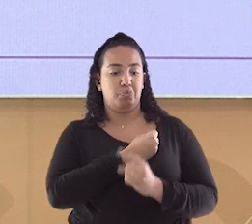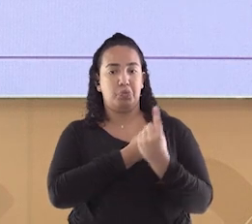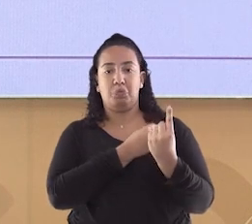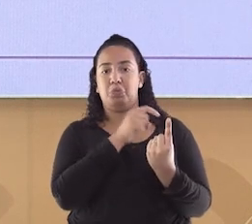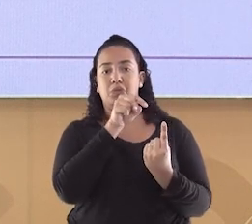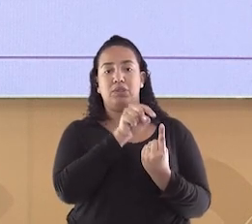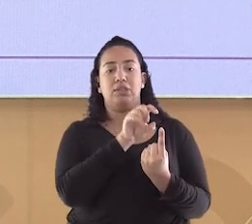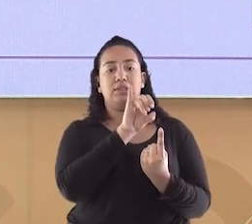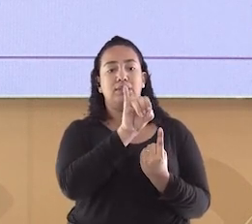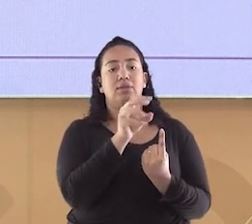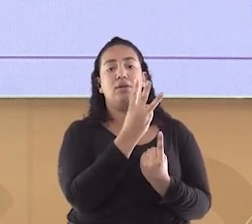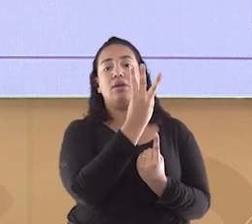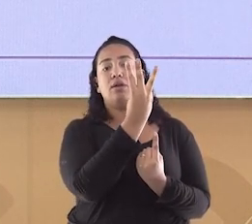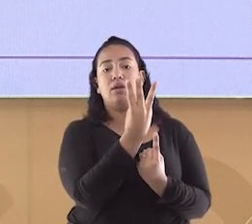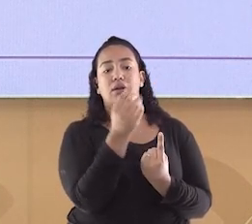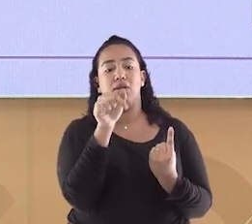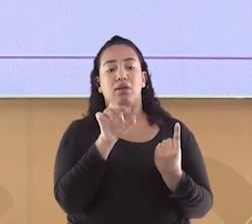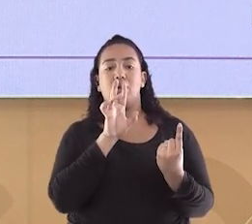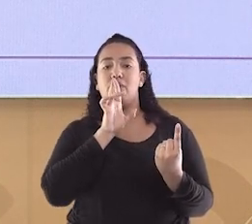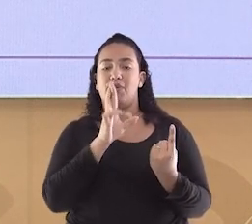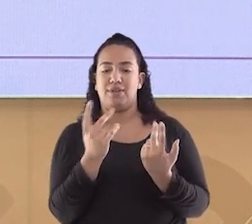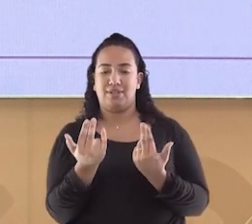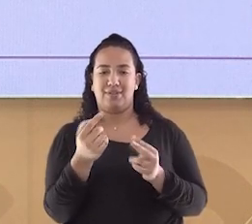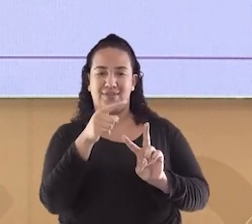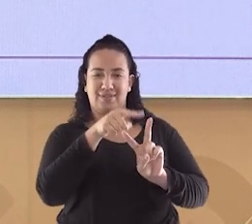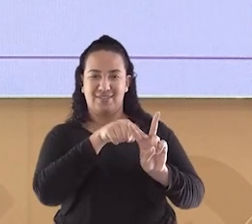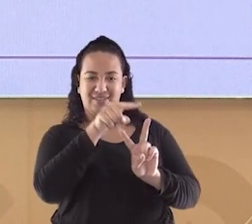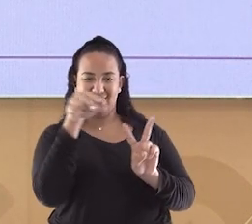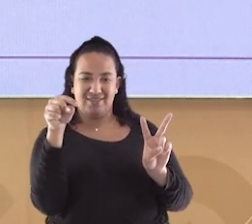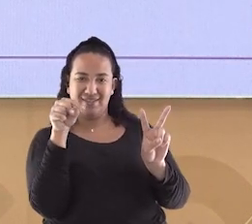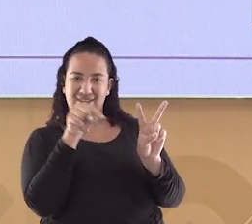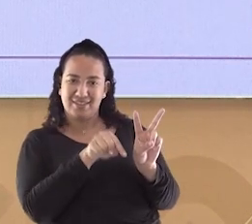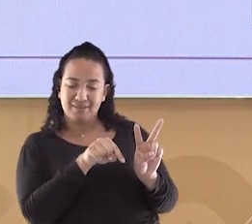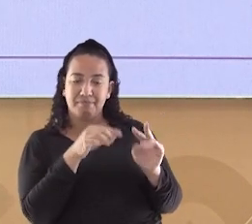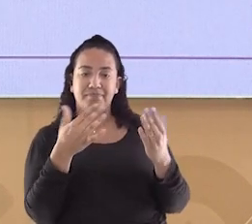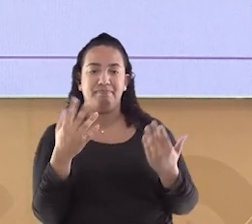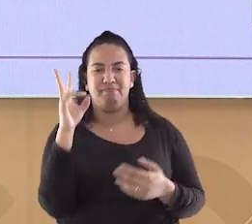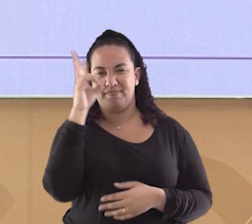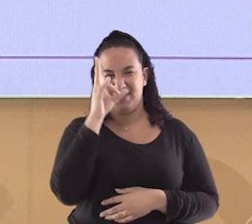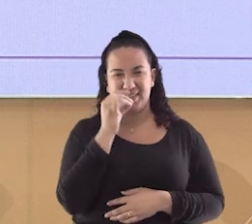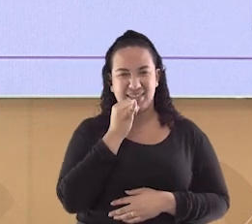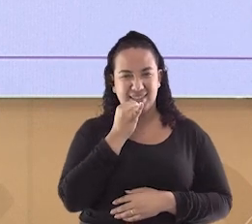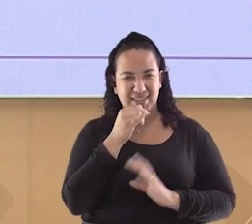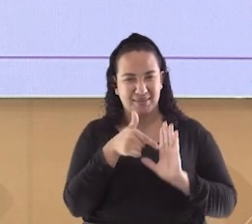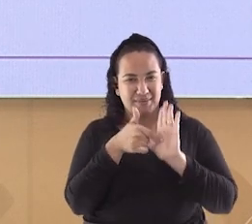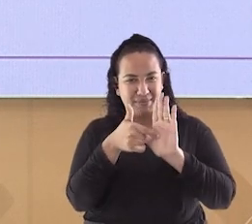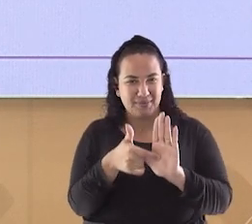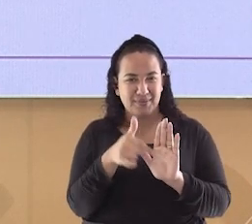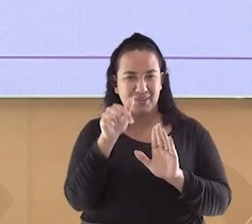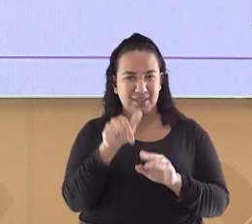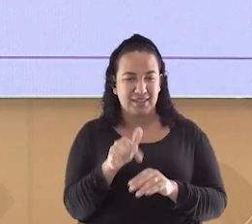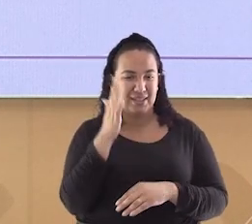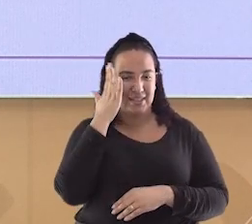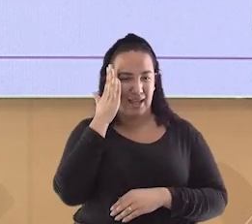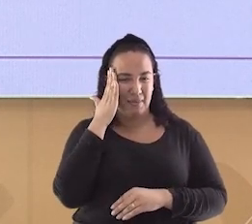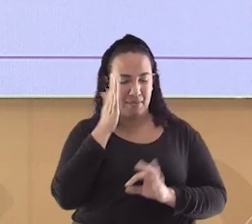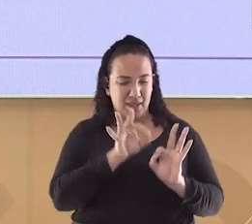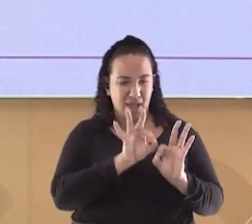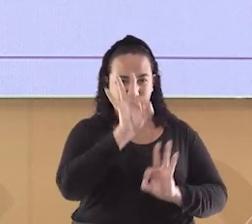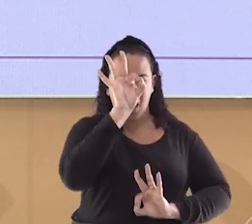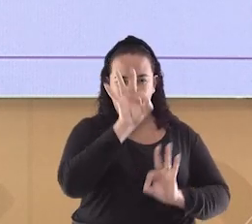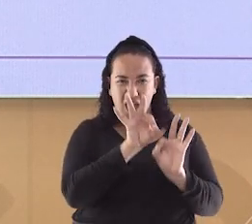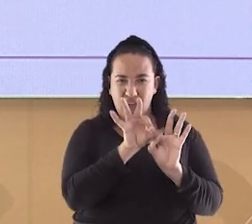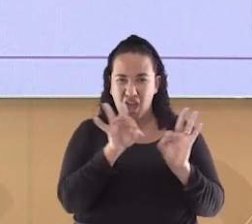a 3, resulta no radical. No exemplo que acabamos de ver, para se descobrir a medida da